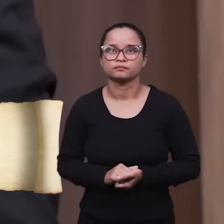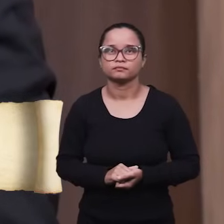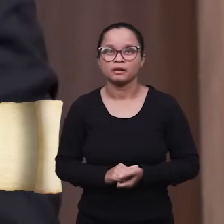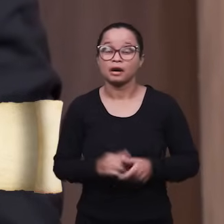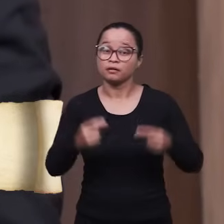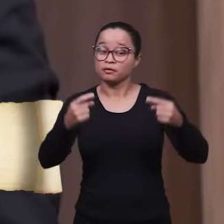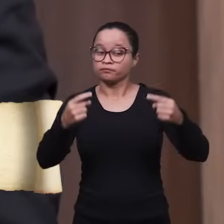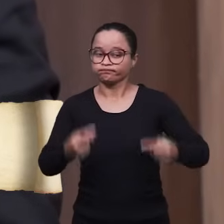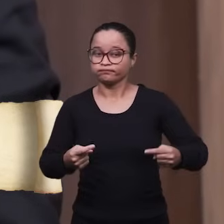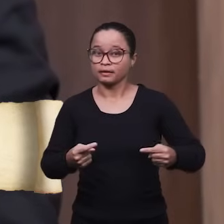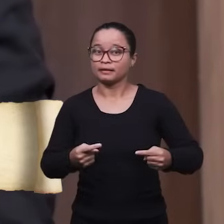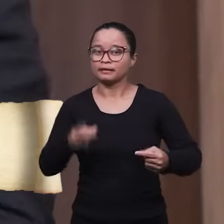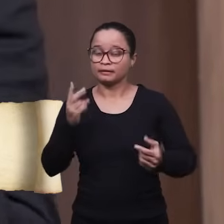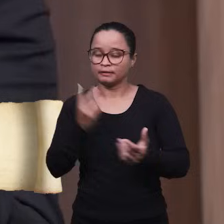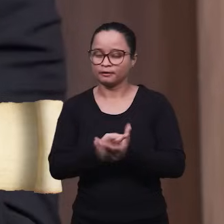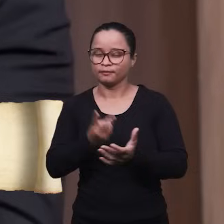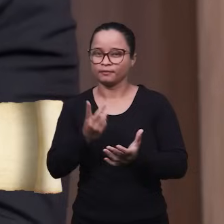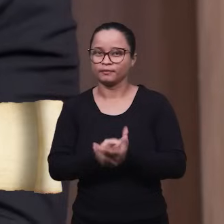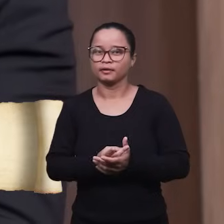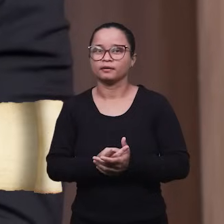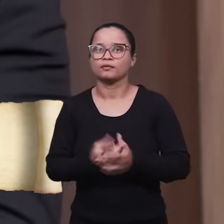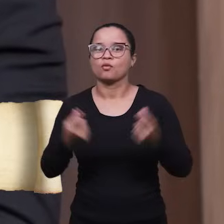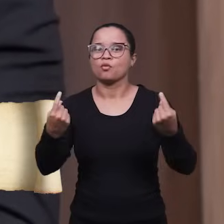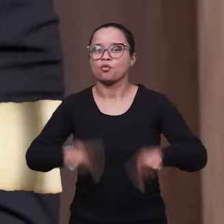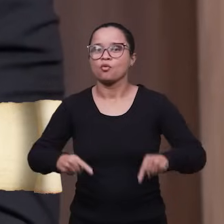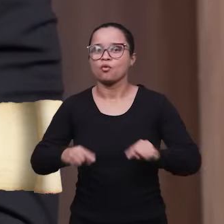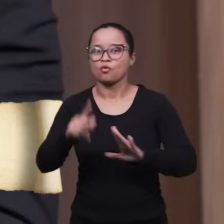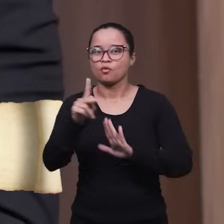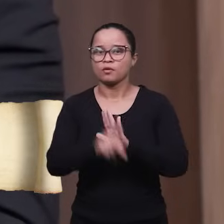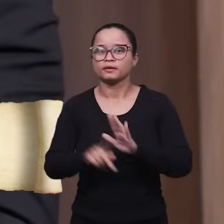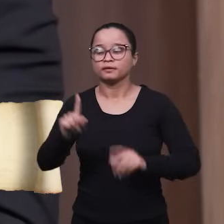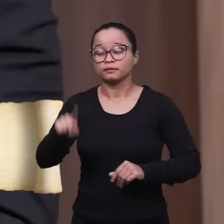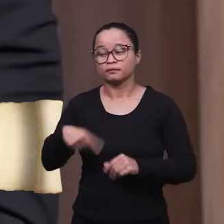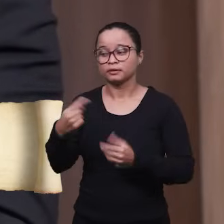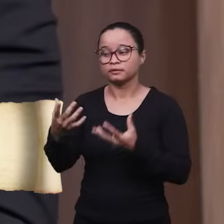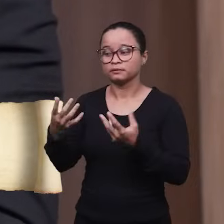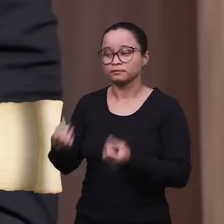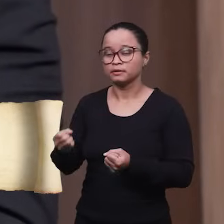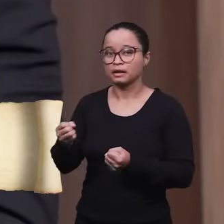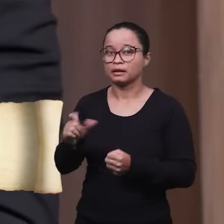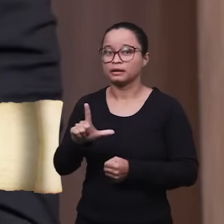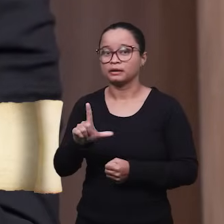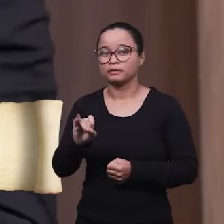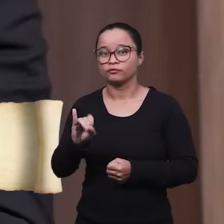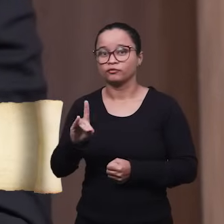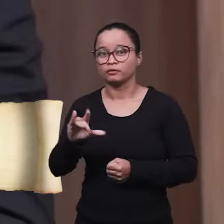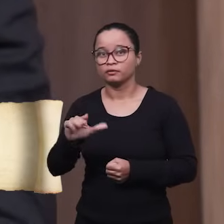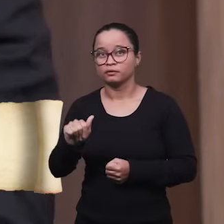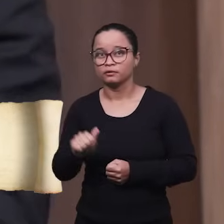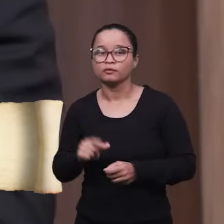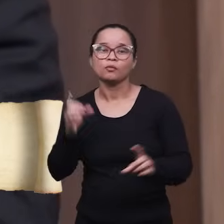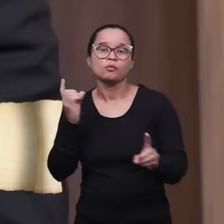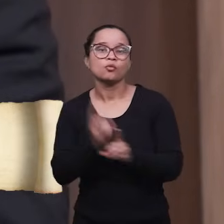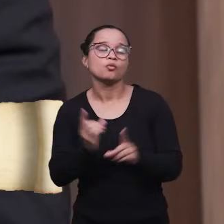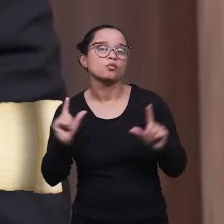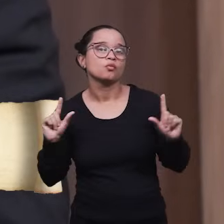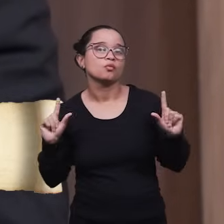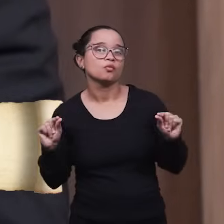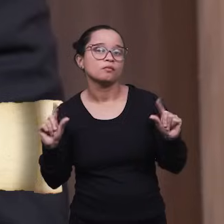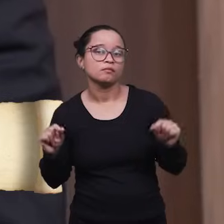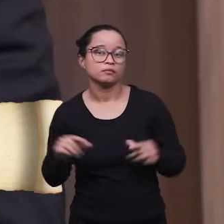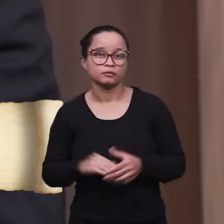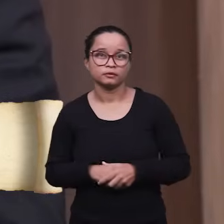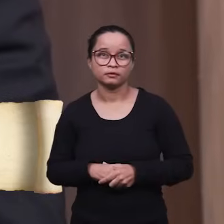oposição sempre se levanta ao projeto. Depois da conversão de Lídia, né, o que nós vamos encontrar? Uma mulher